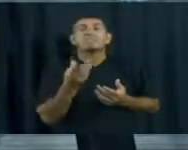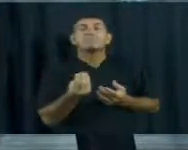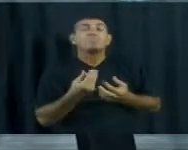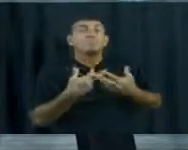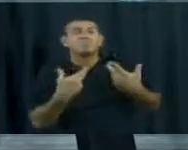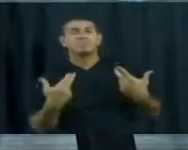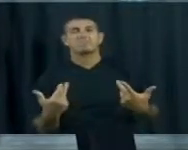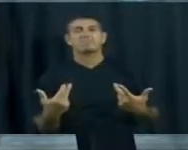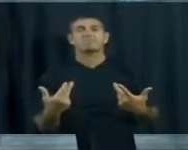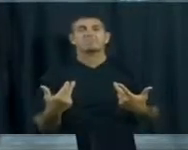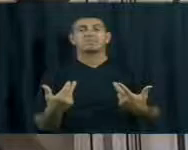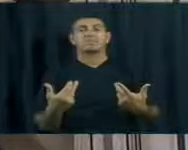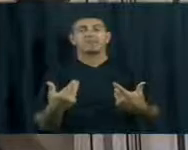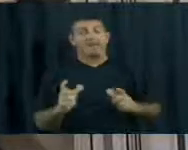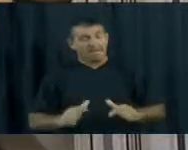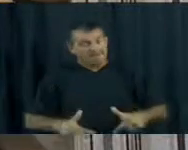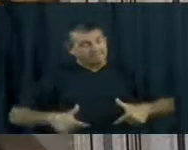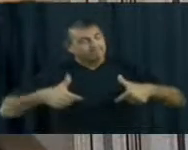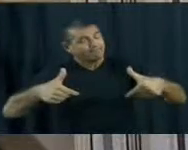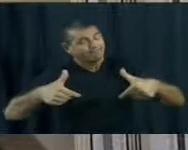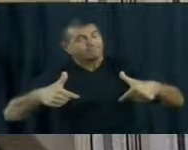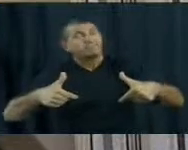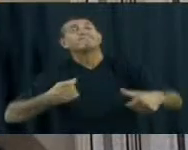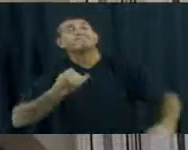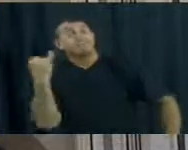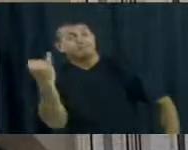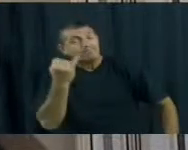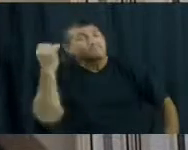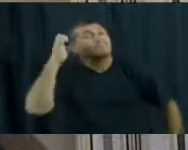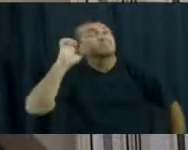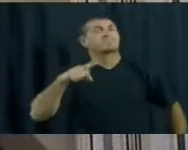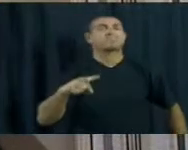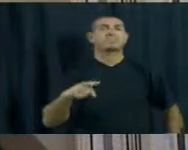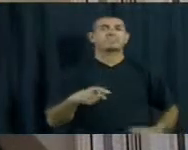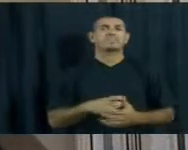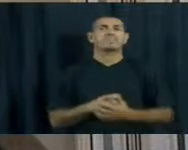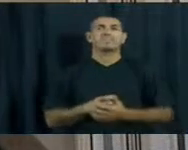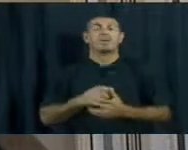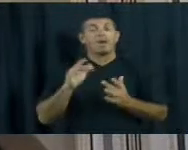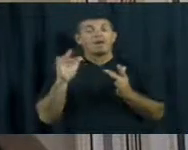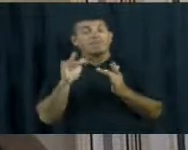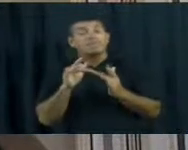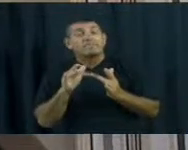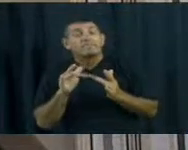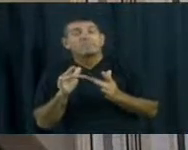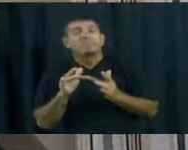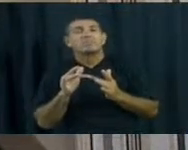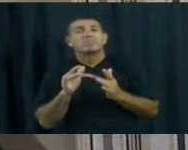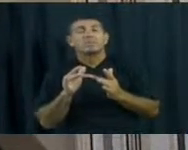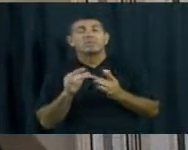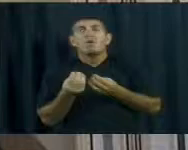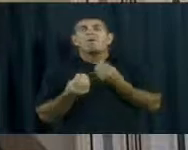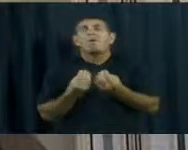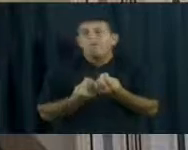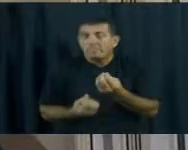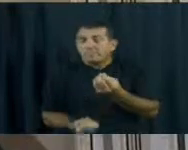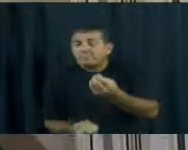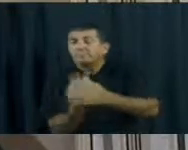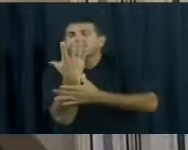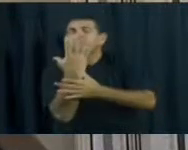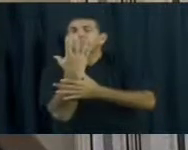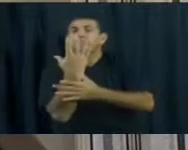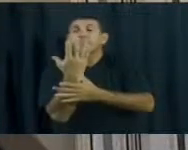né? Esse tipo de ação é importantíssimo, porque eles vão ter contato com a origem do